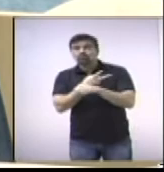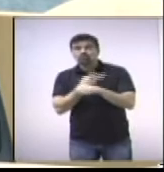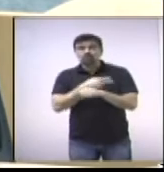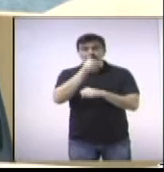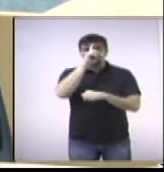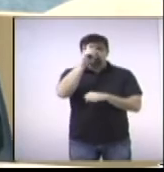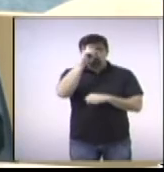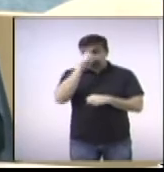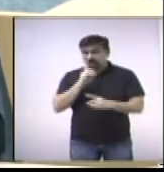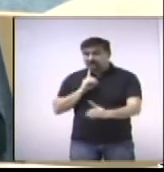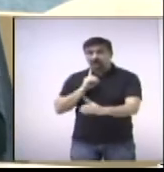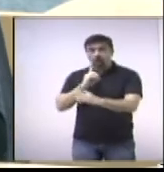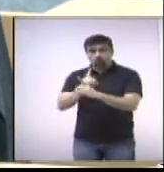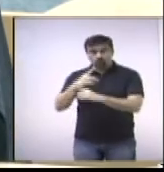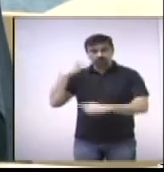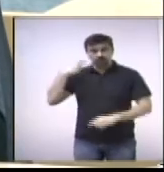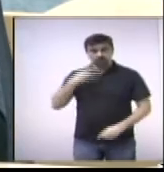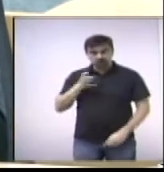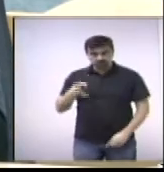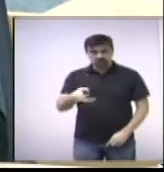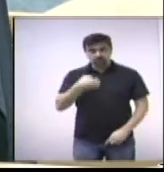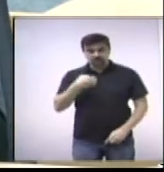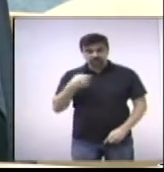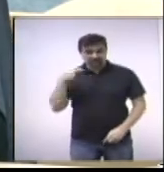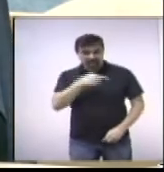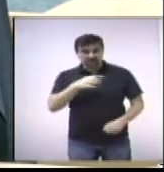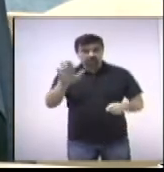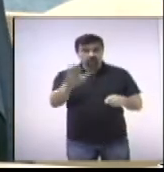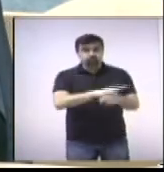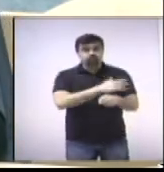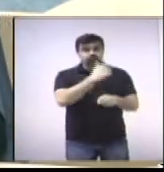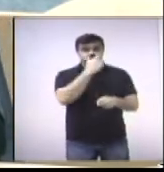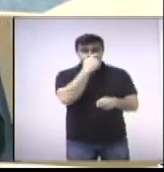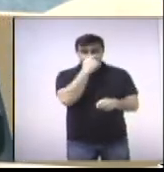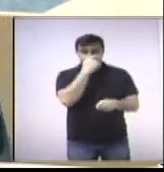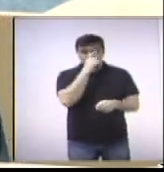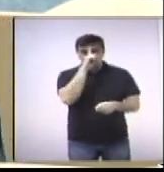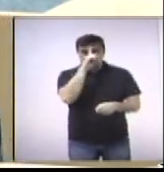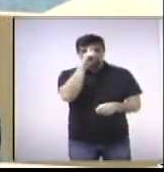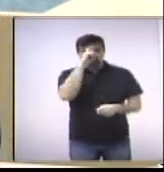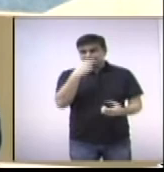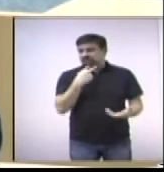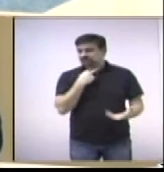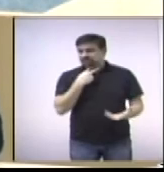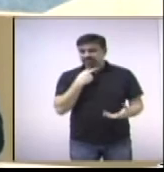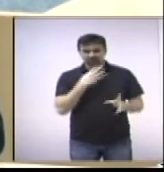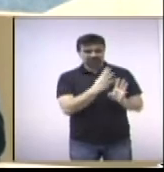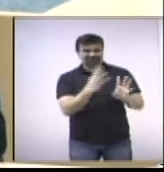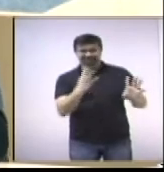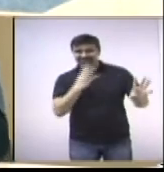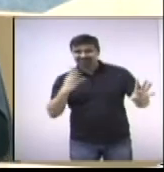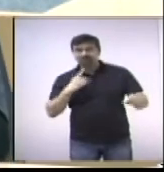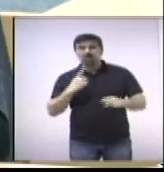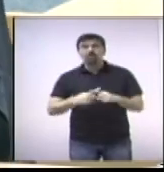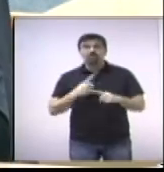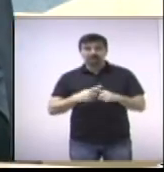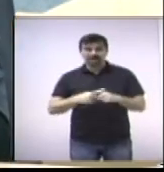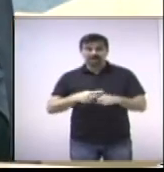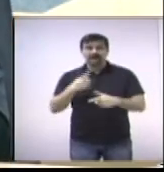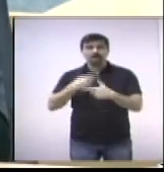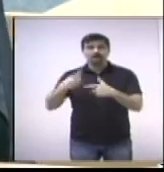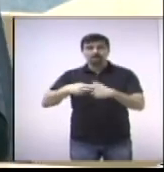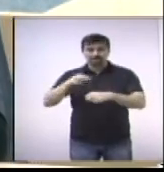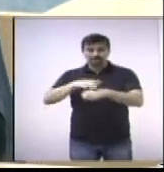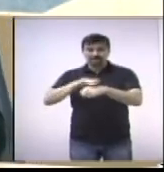o vereador Tiguila. E o pronto-socorro estava abarrotado de atendimento, principalmente por conta da dengue.